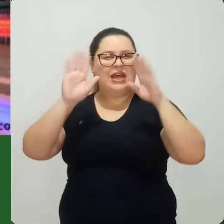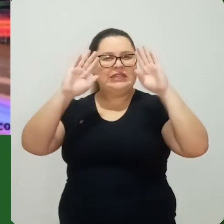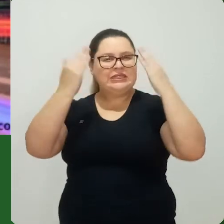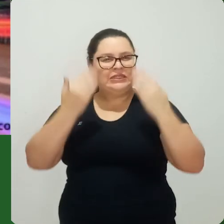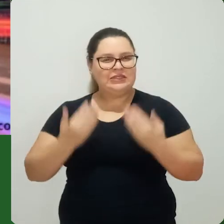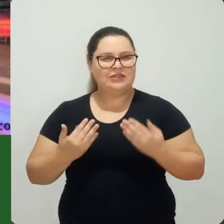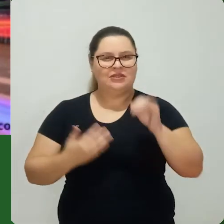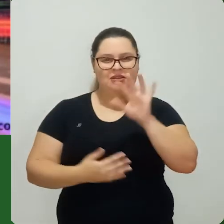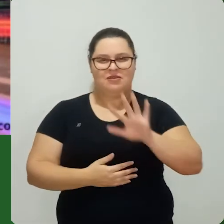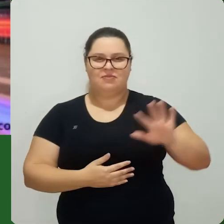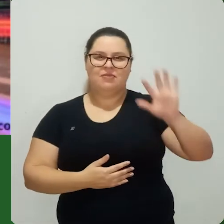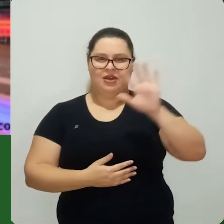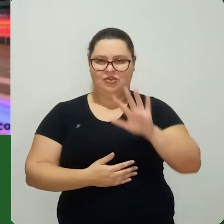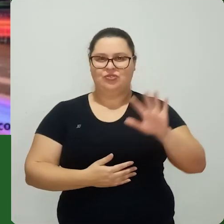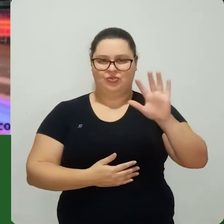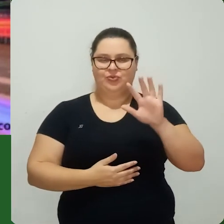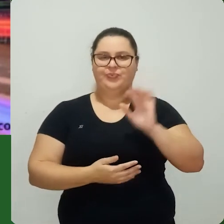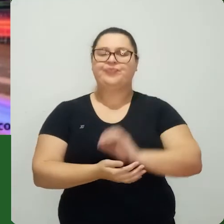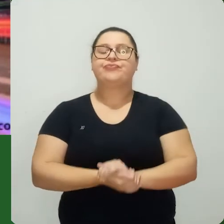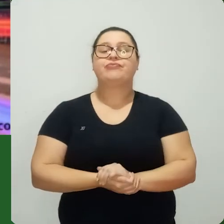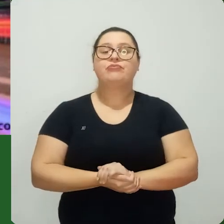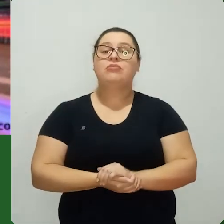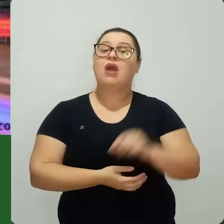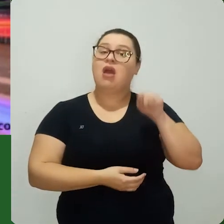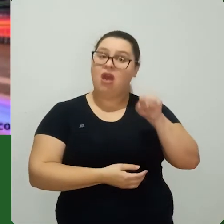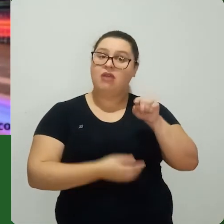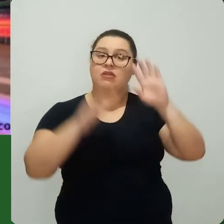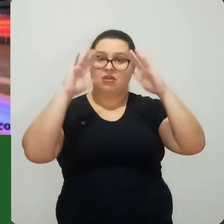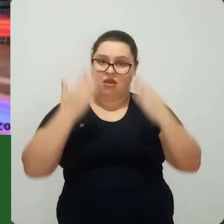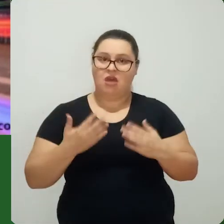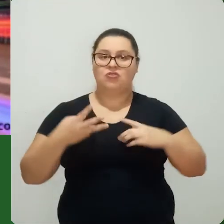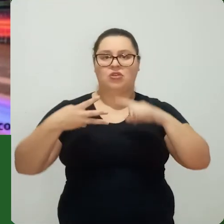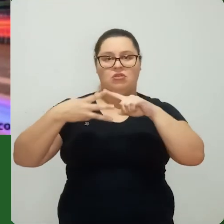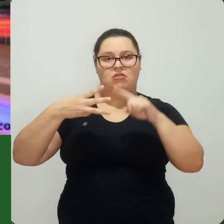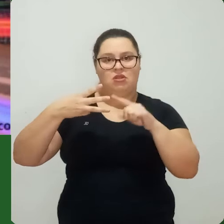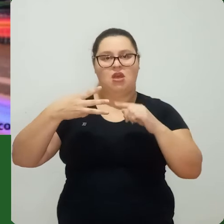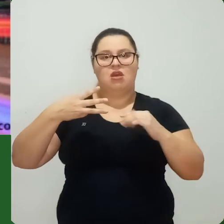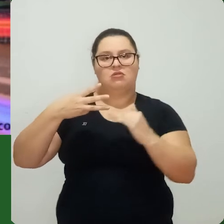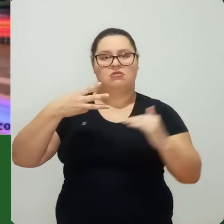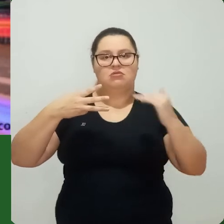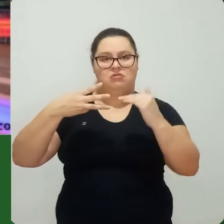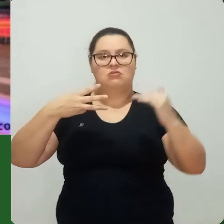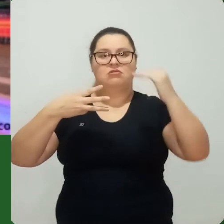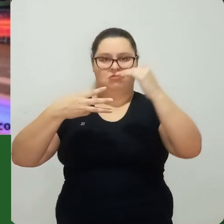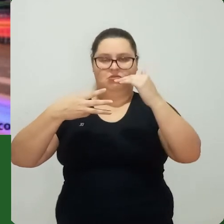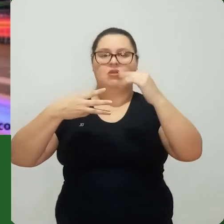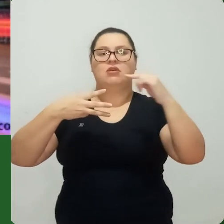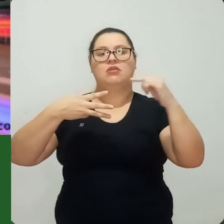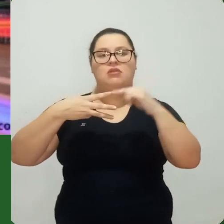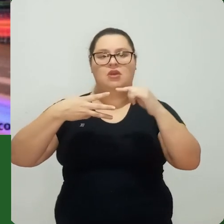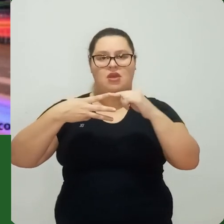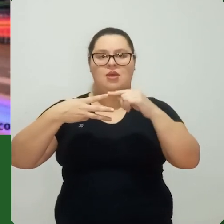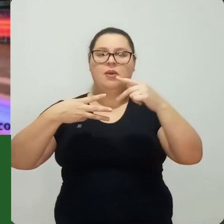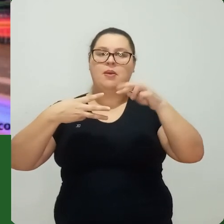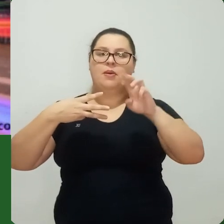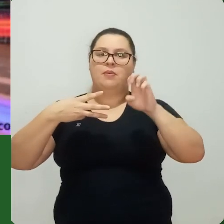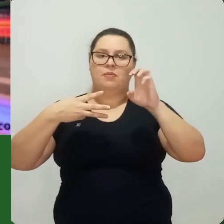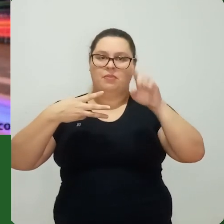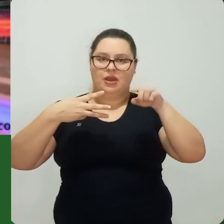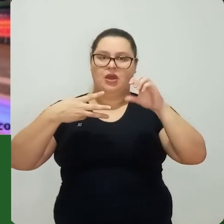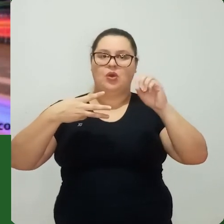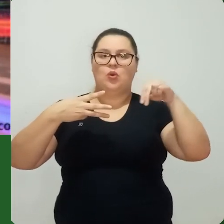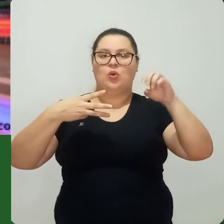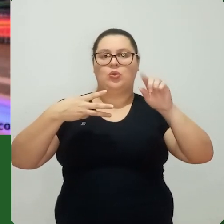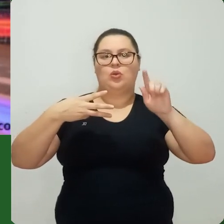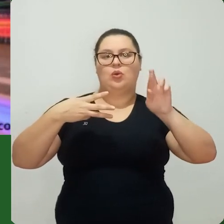uma análise iconográfica. Essa análise é composta por 3 níveis. Nós temos um nível chamado pré-iconográfico, um segundo